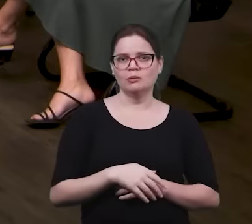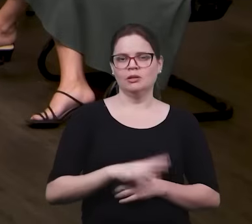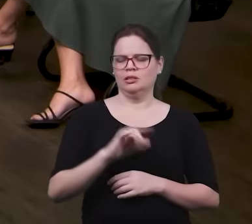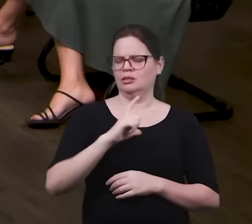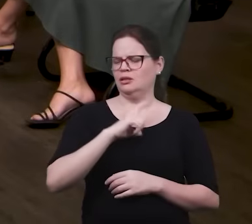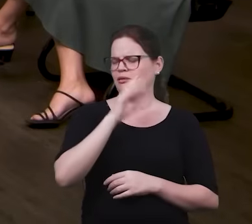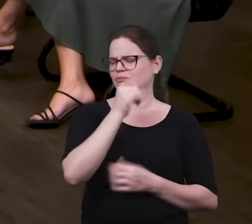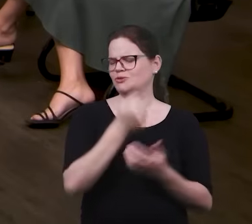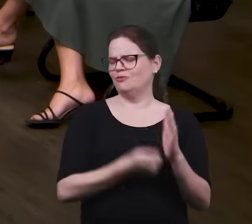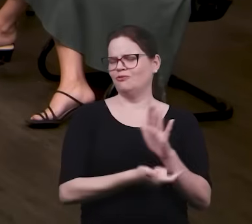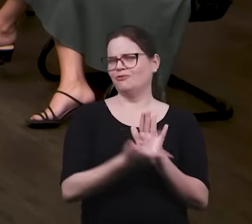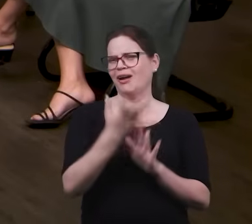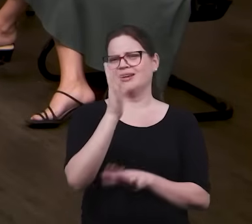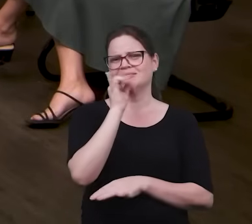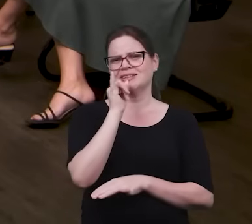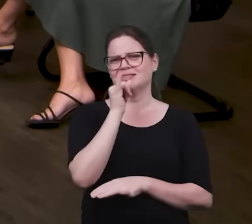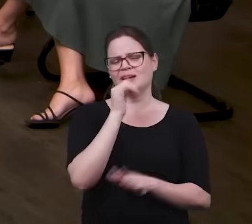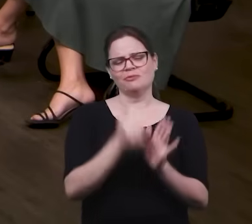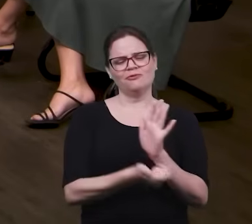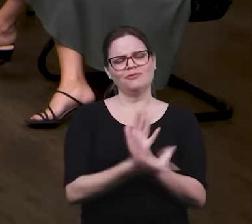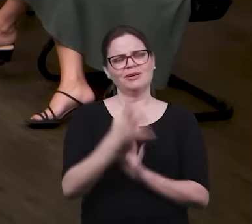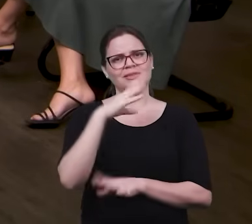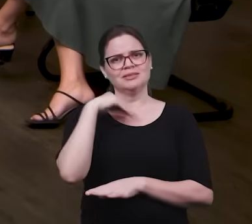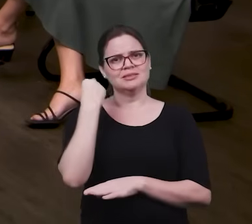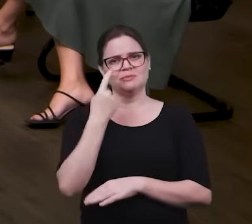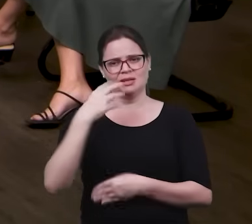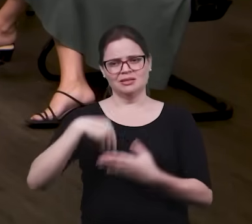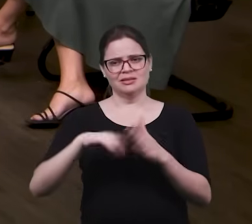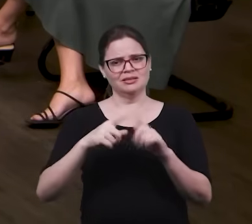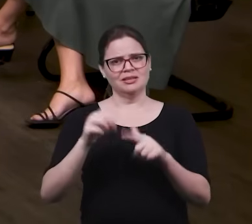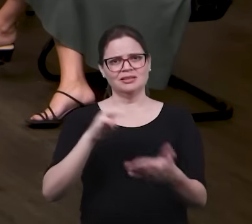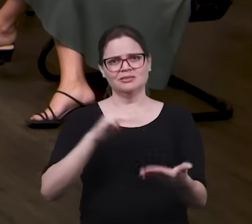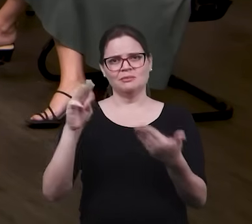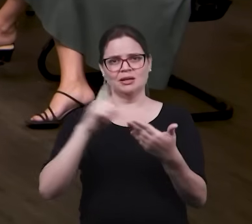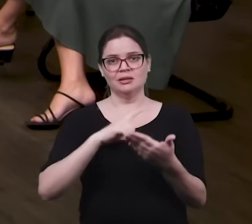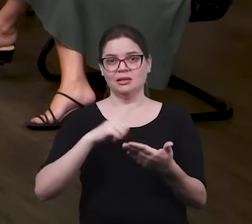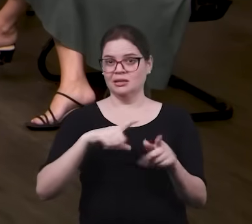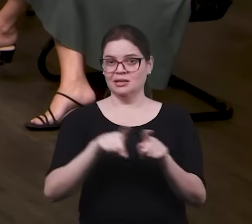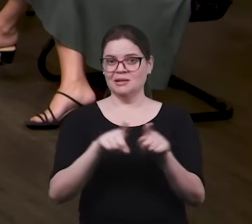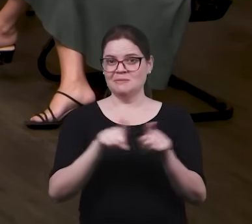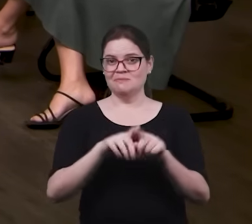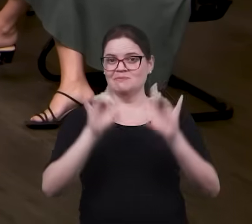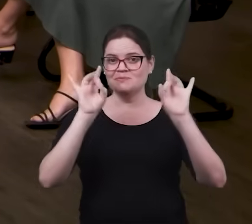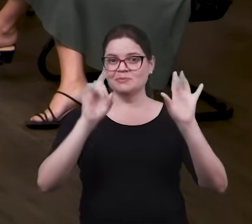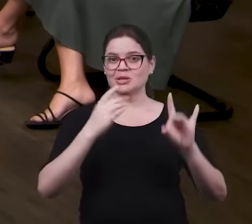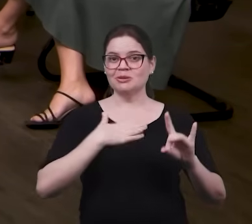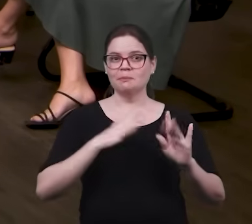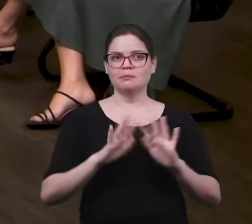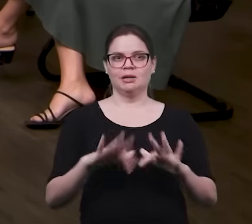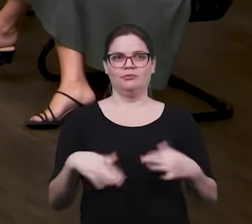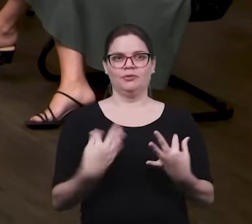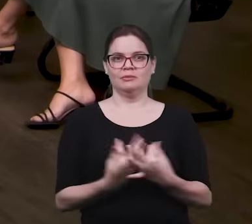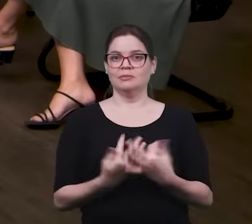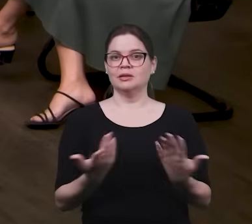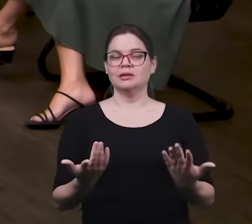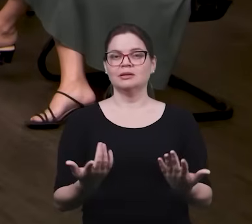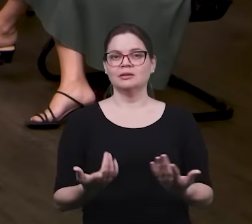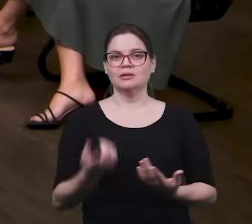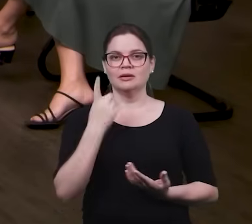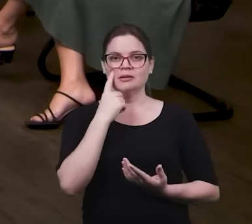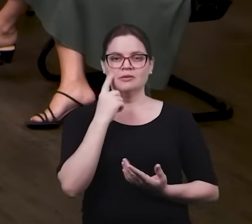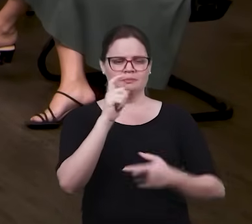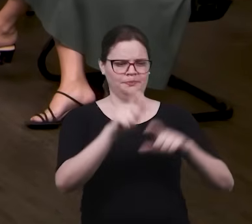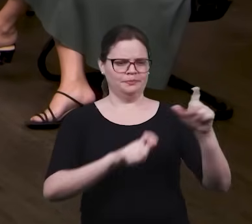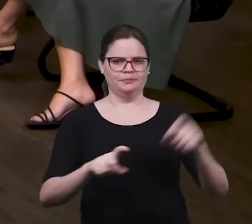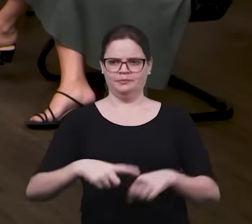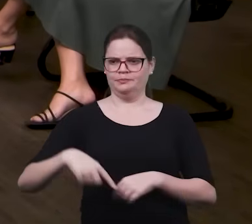exemplos, várias experiências que nós temos ao longo dessa obra, principalmente, eu tenho na minha família, de pessoas que... O irmão